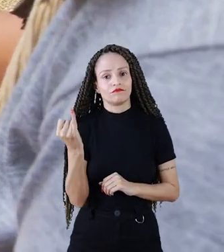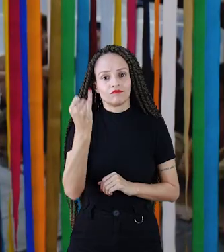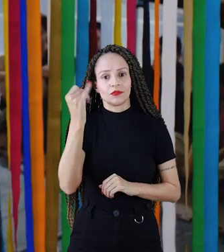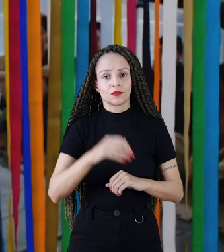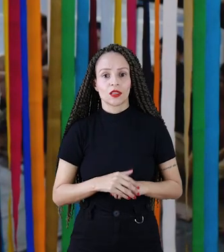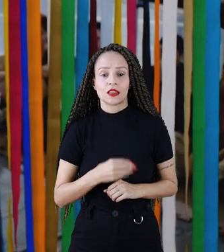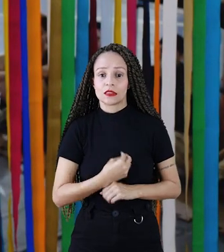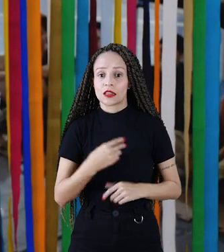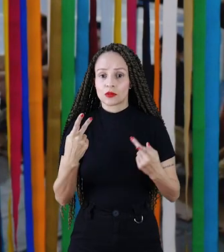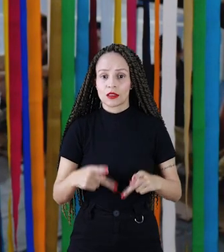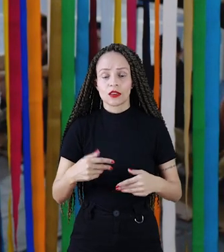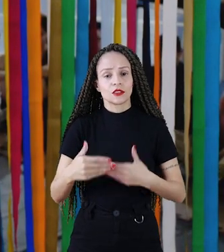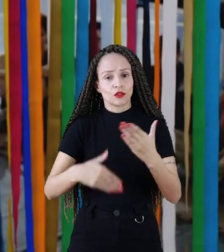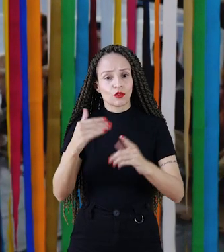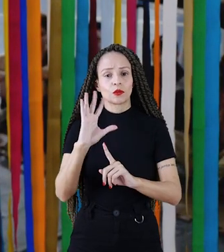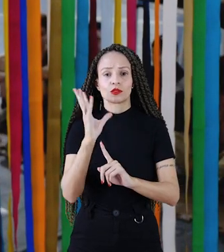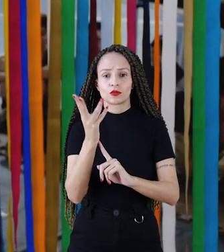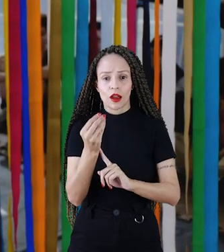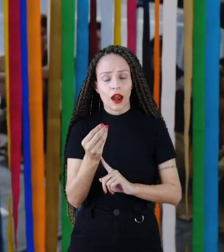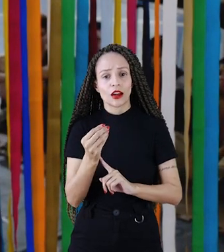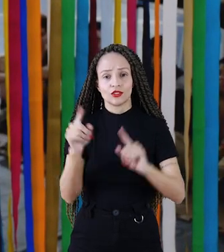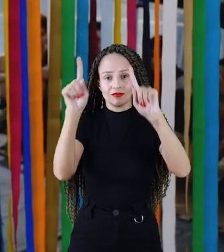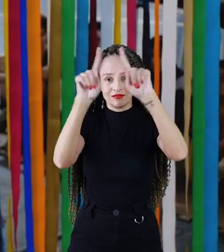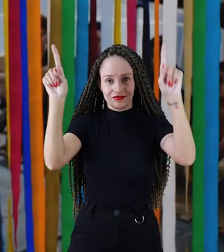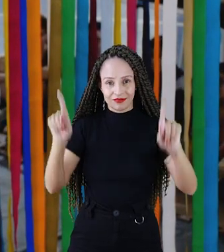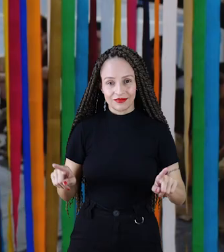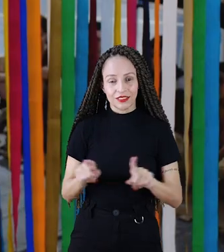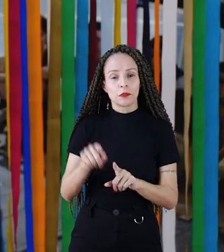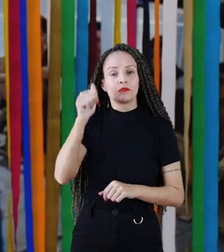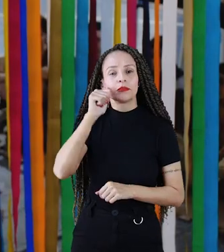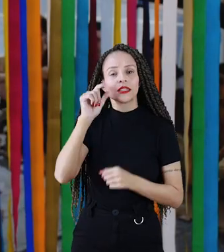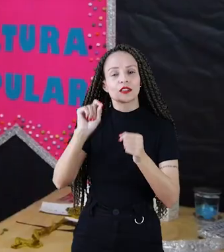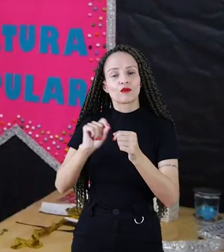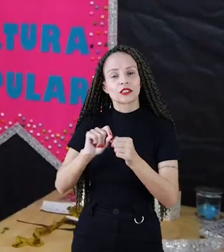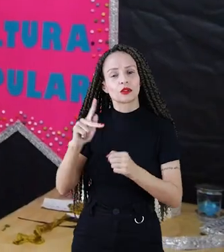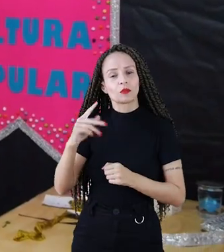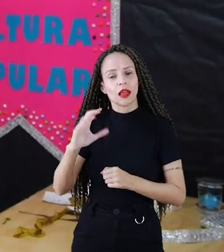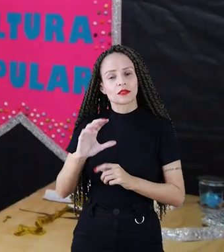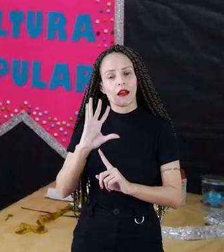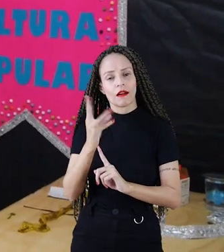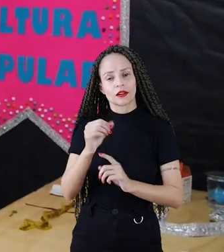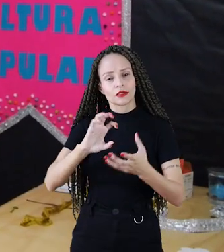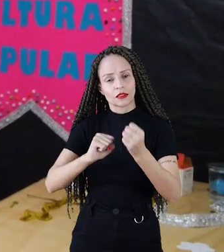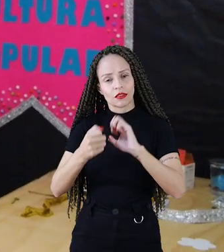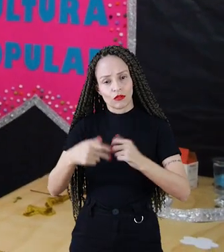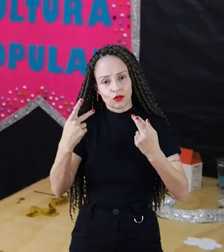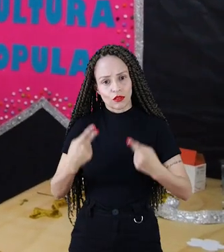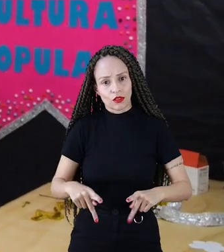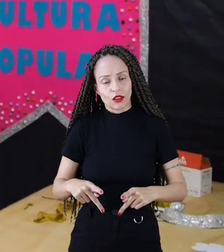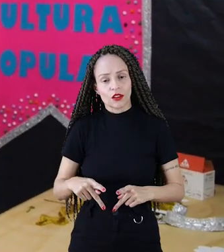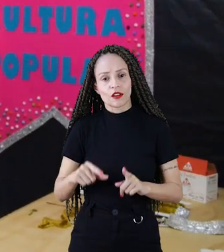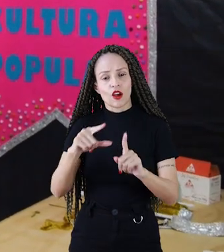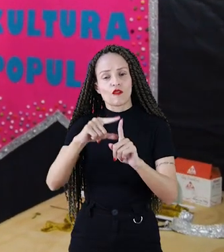essencial Nelo romanov ofici dos stand artes e as meninas estão confeccionando peças com o